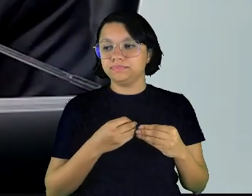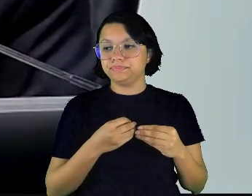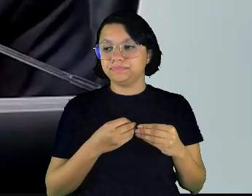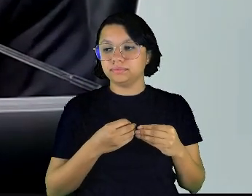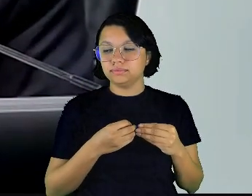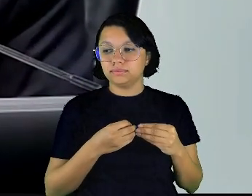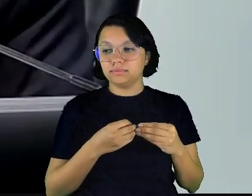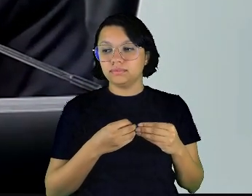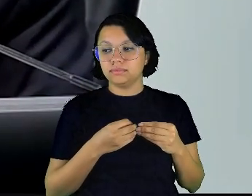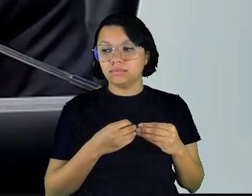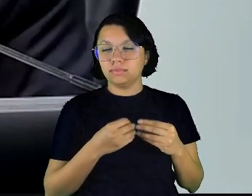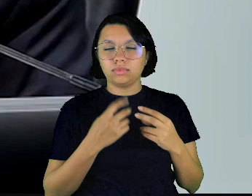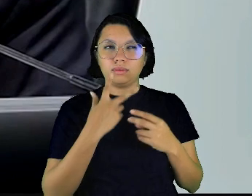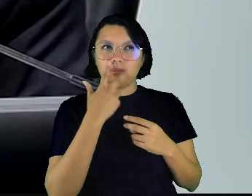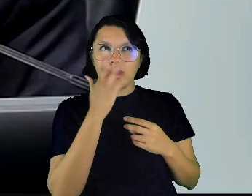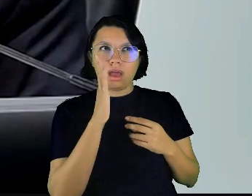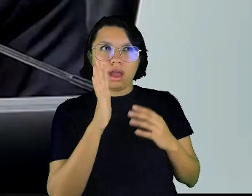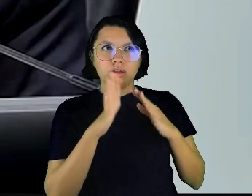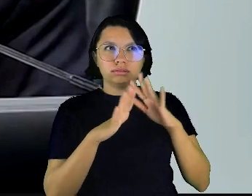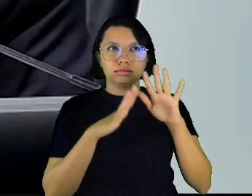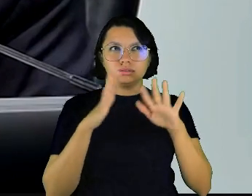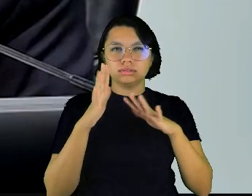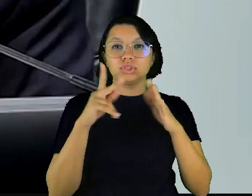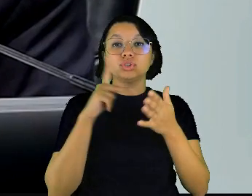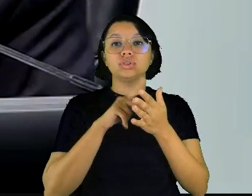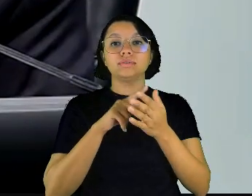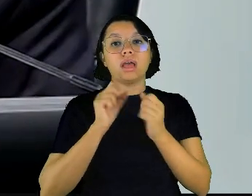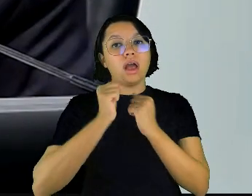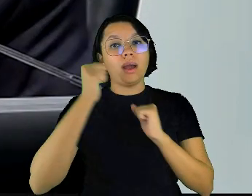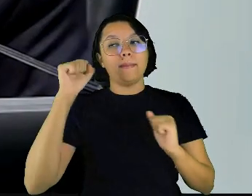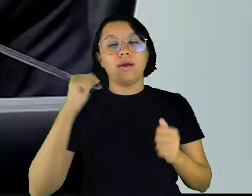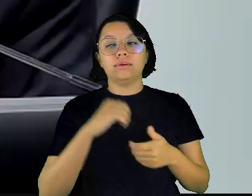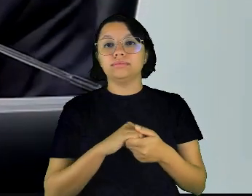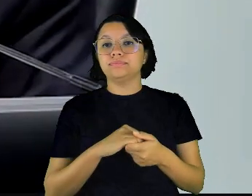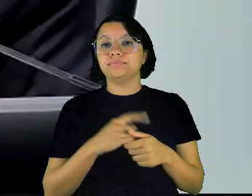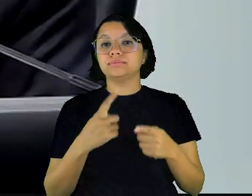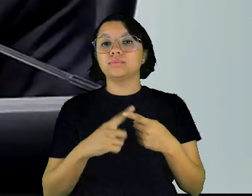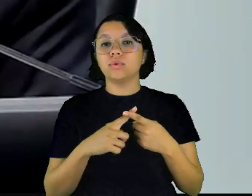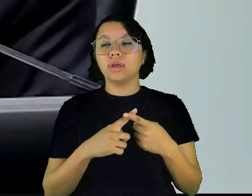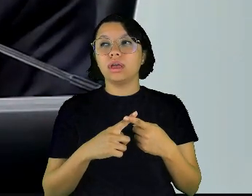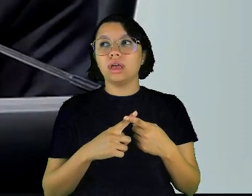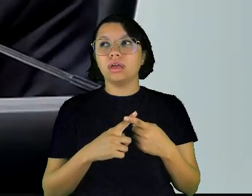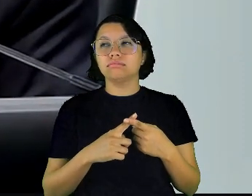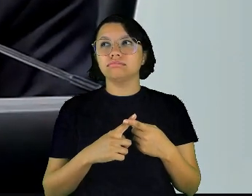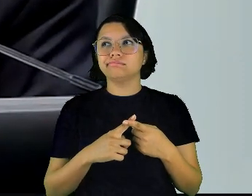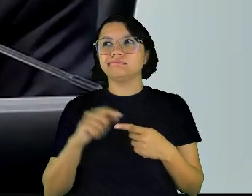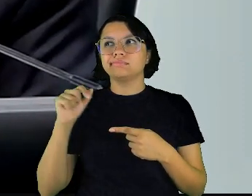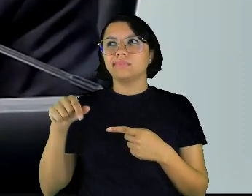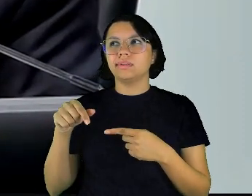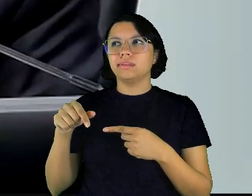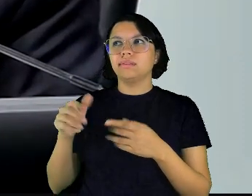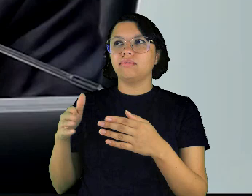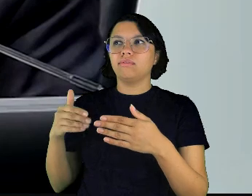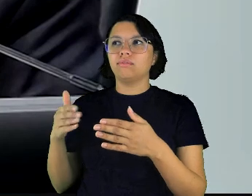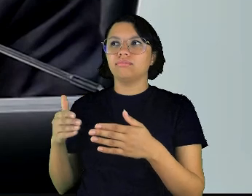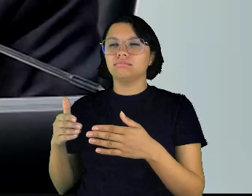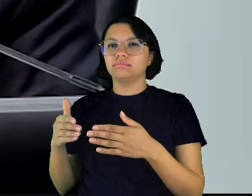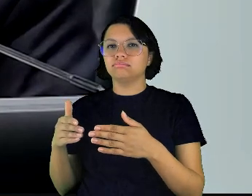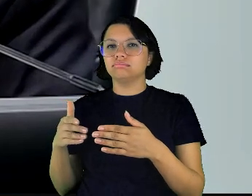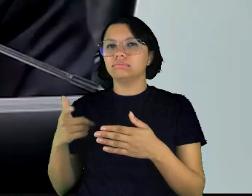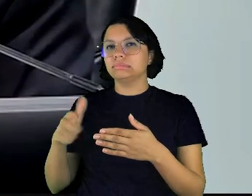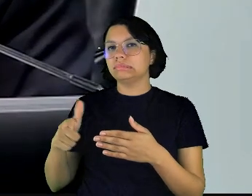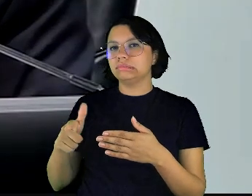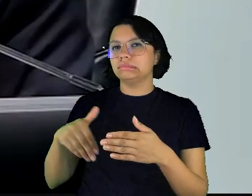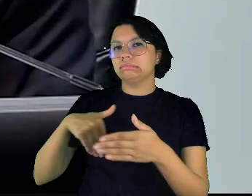uma aparência de veracidade um pouco maior, né? Porque uma coisa é o cidadão ficou desempregado, e ele